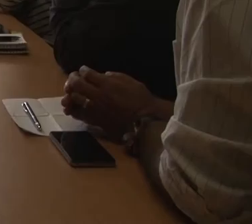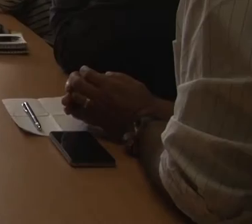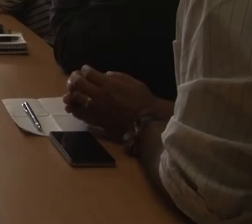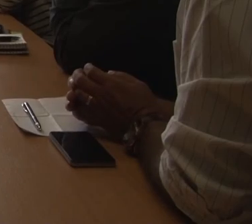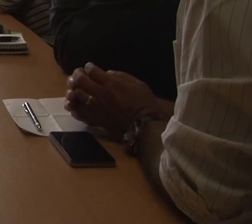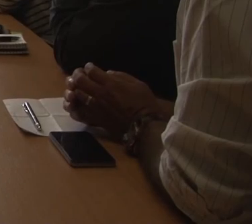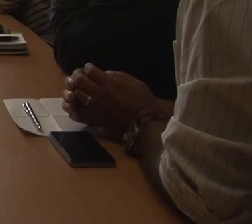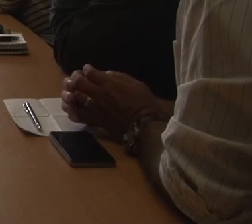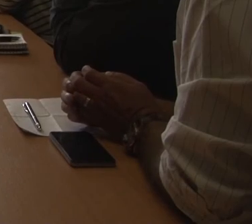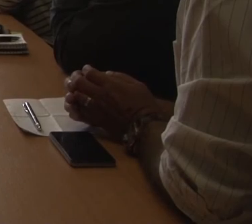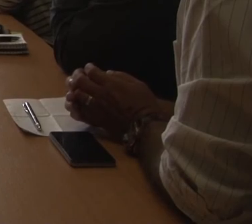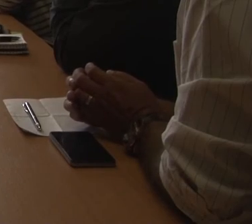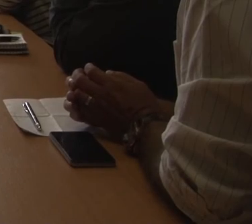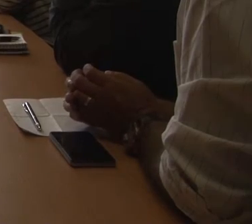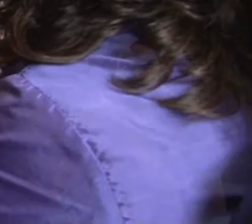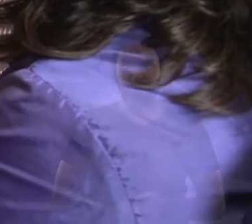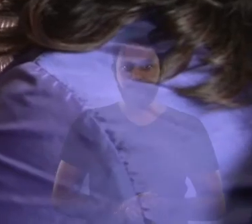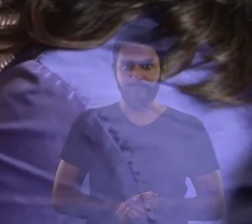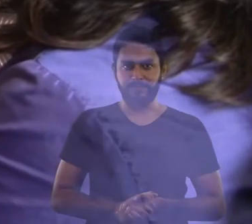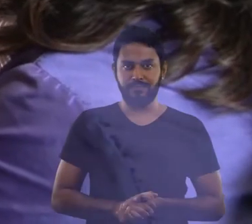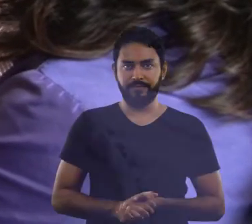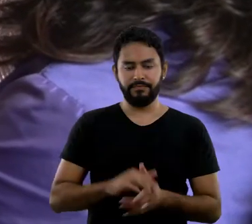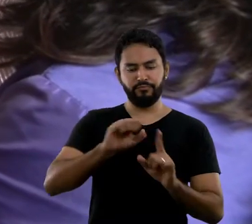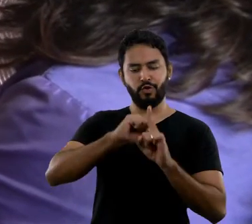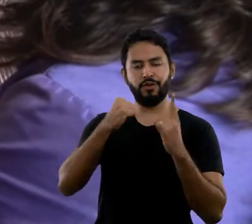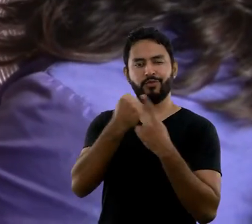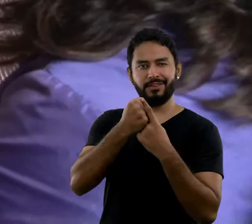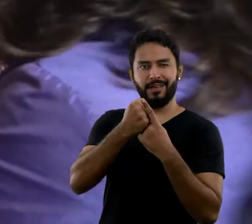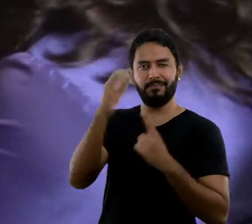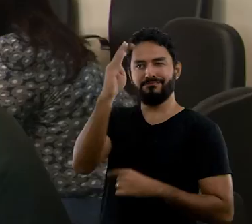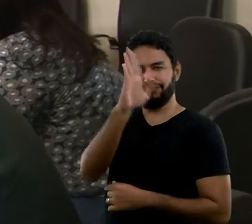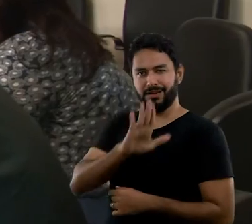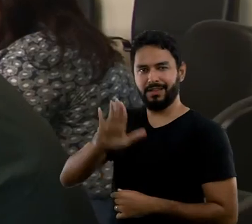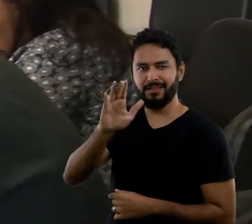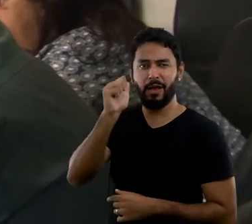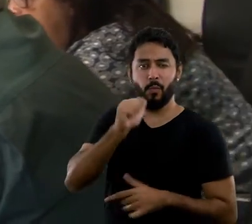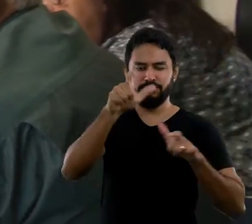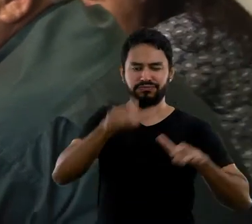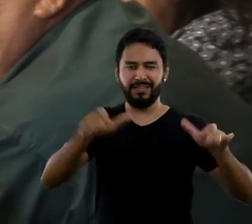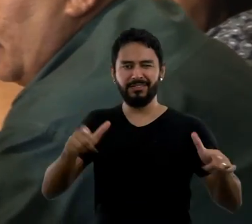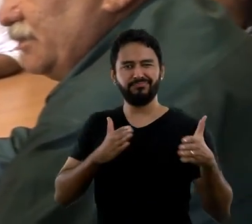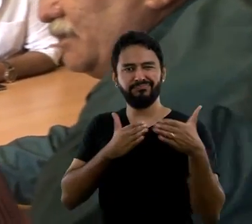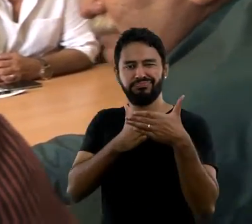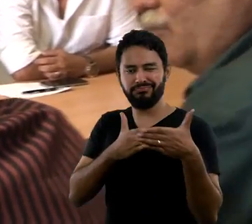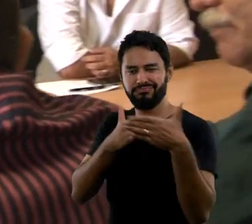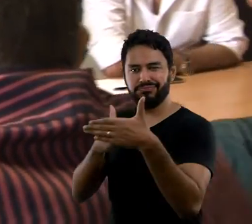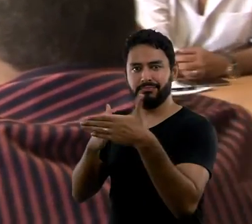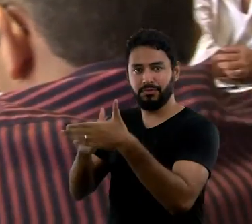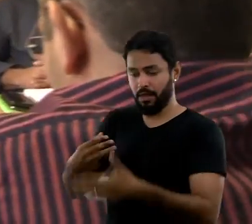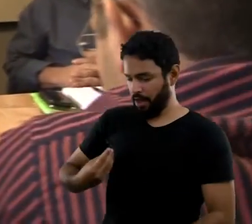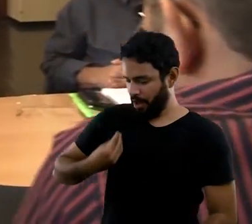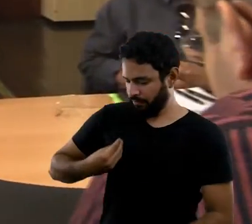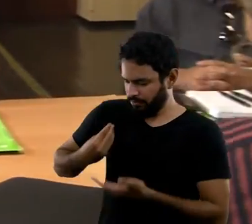é muito difícil ser mulher na sociedade brasileira. Né? A vida podia ser bem melhor e será, mas isso não impede que a gente repita que ela é bonita. E mesmo